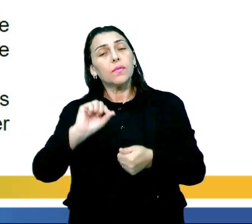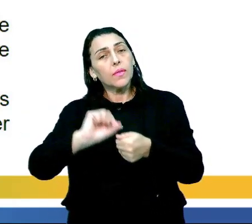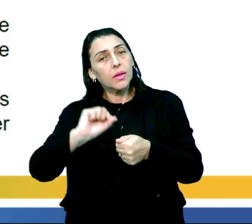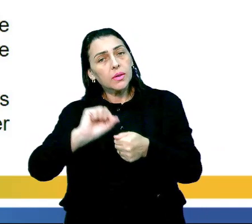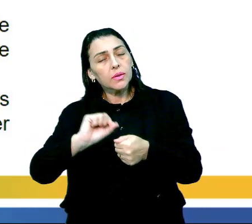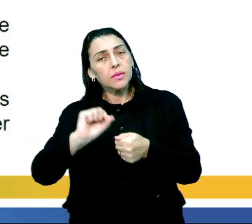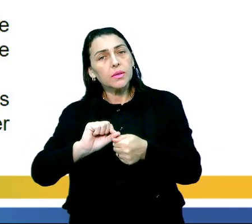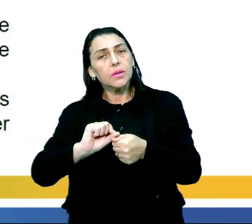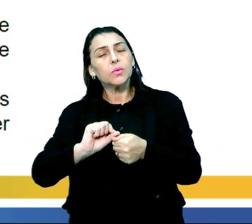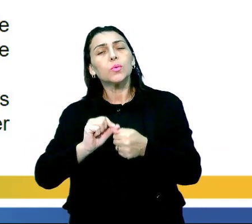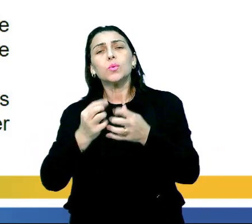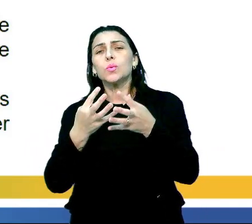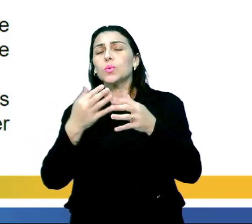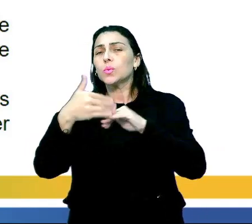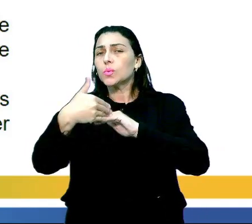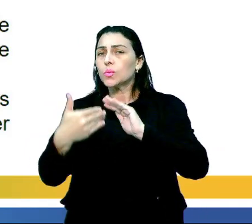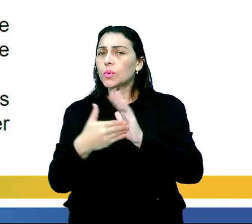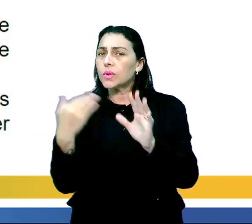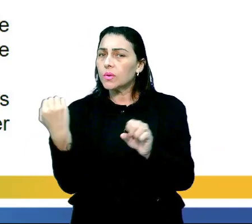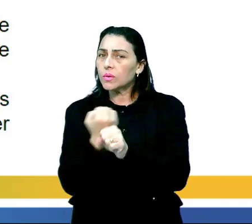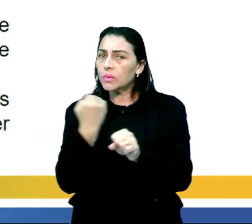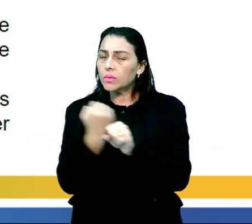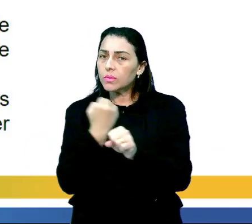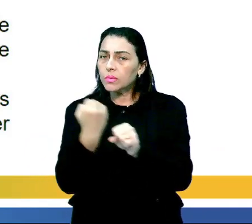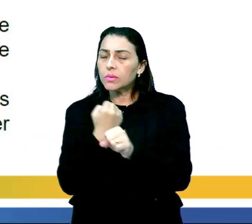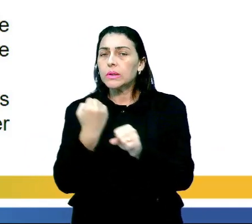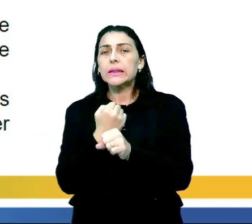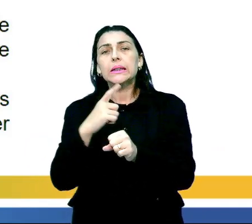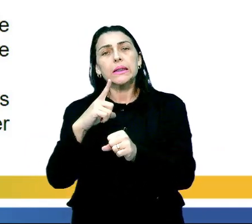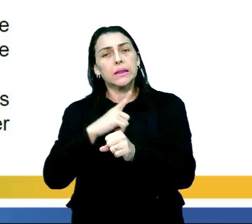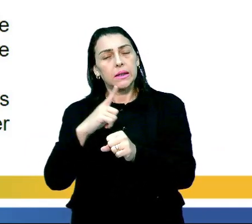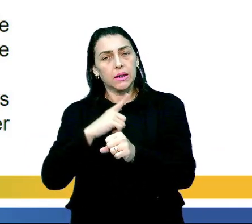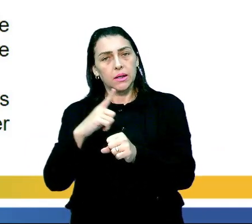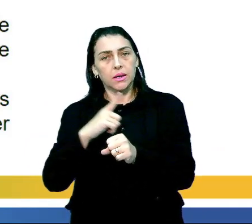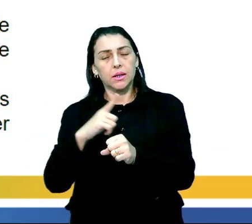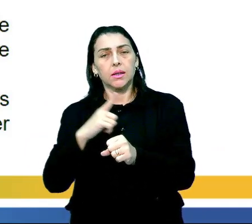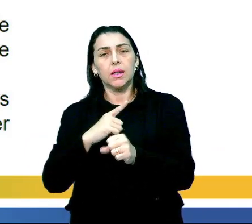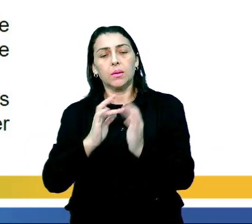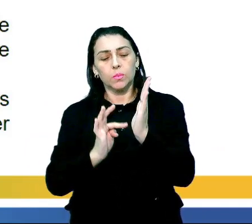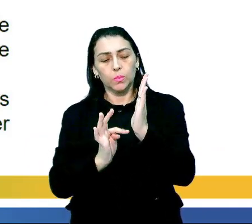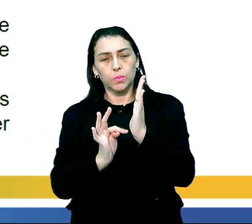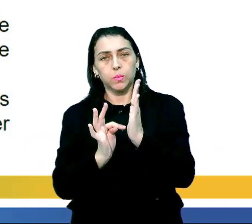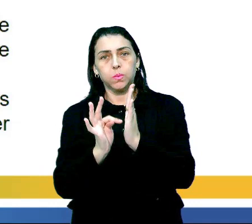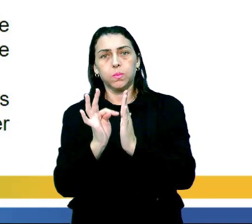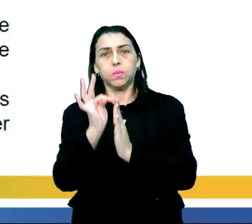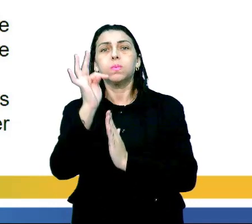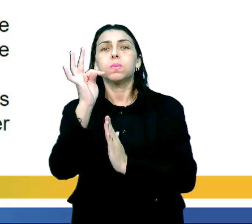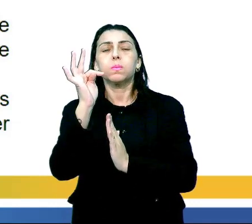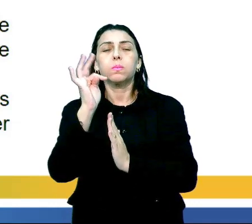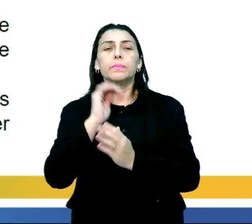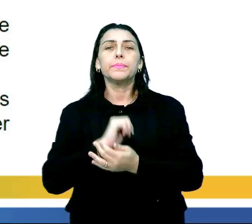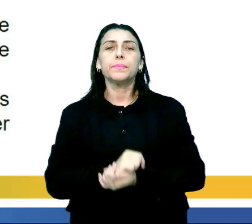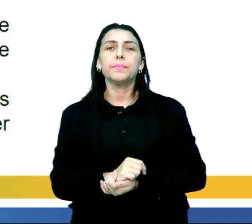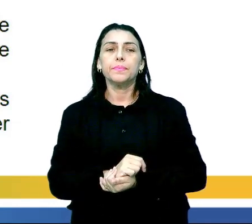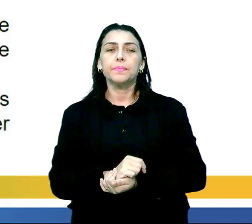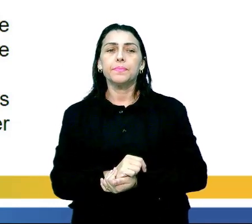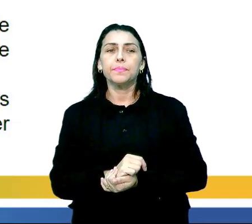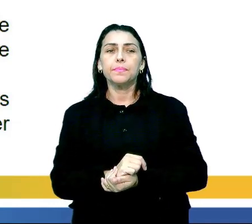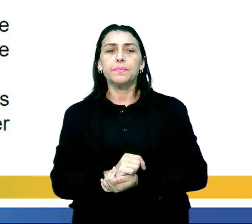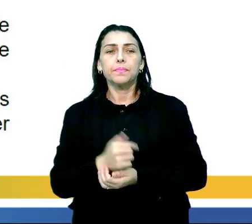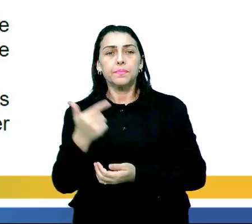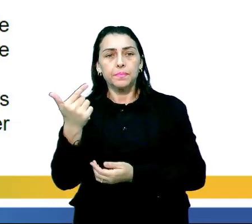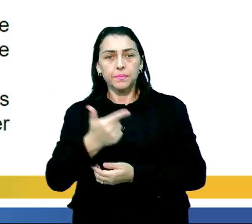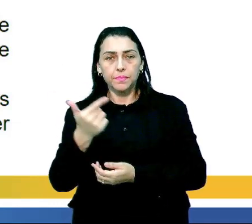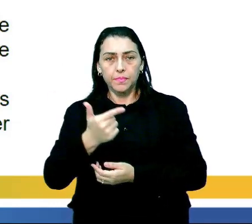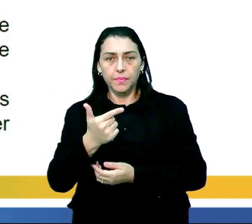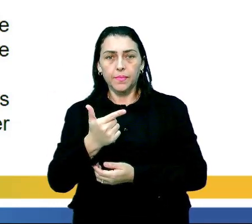fazer aqui, todas essas construções tendem a fazer aí a temperatura aumentar. Bem, o